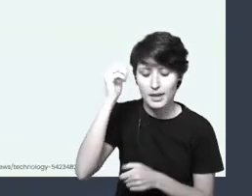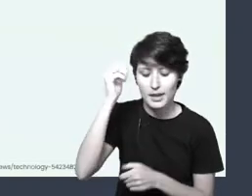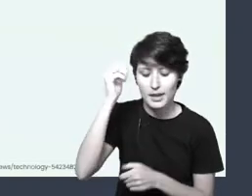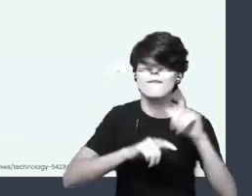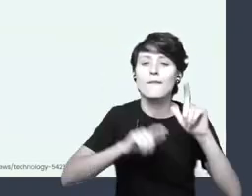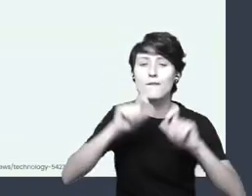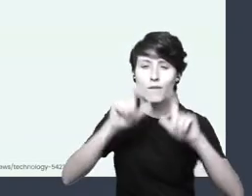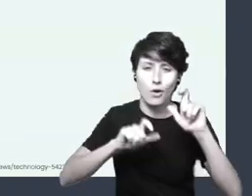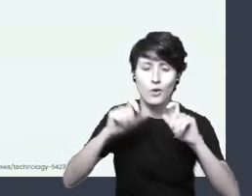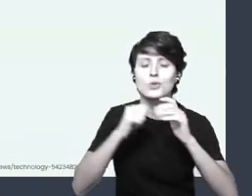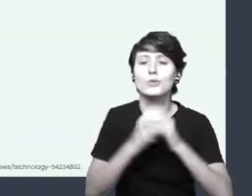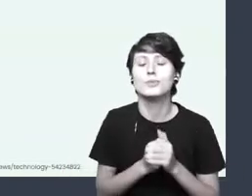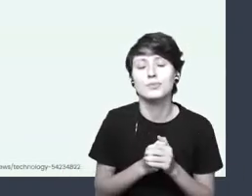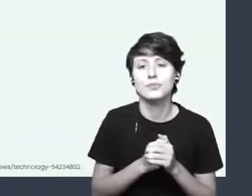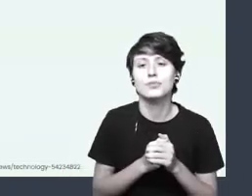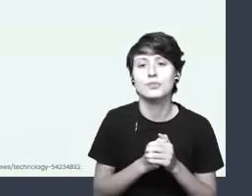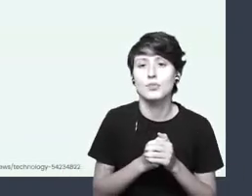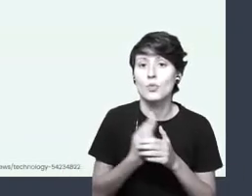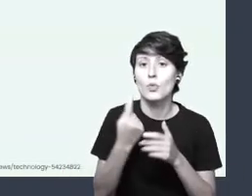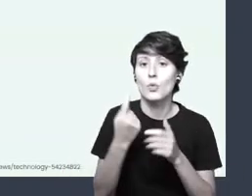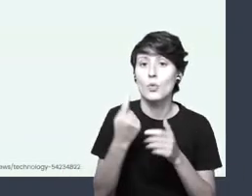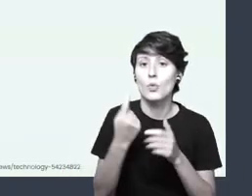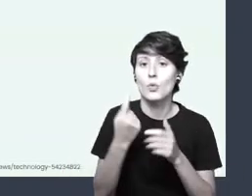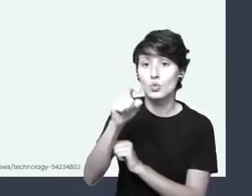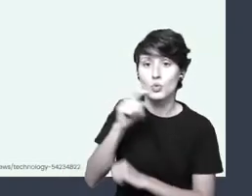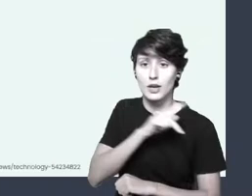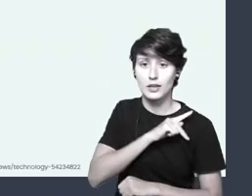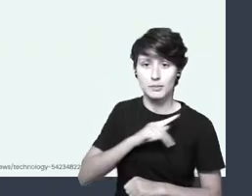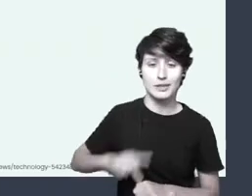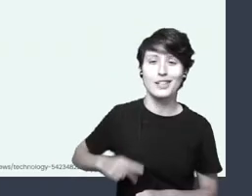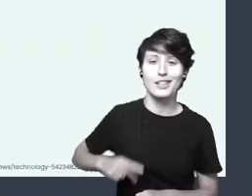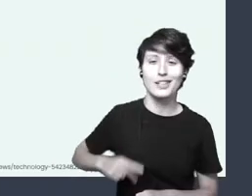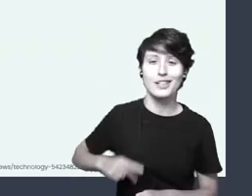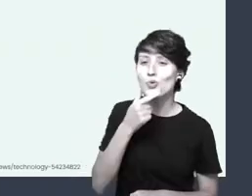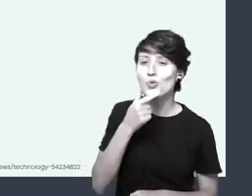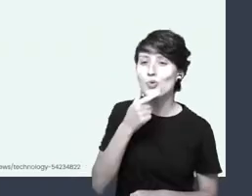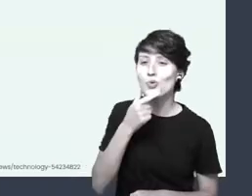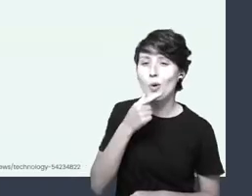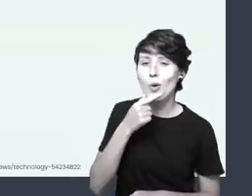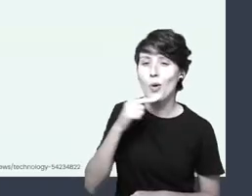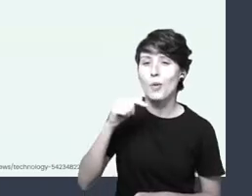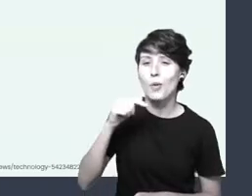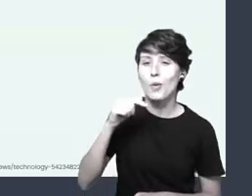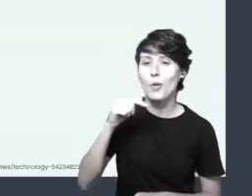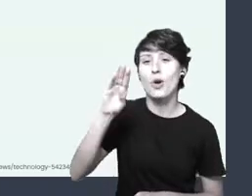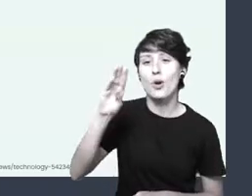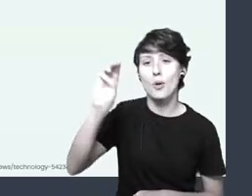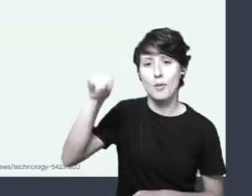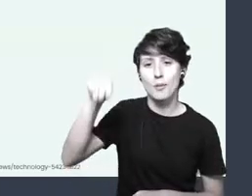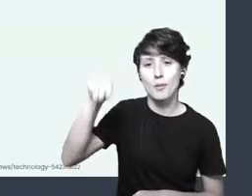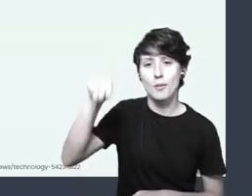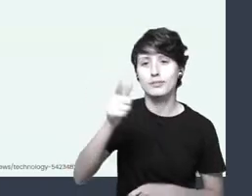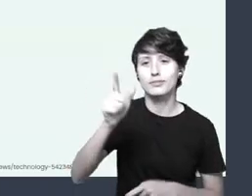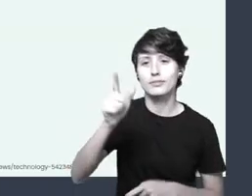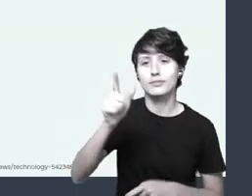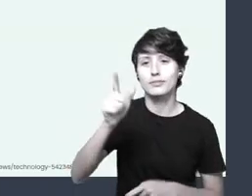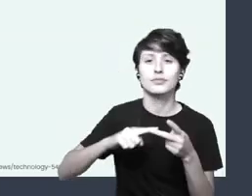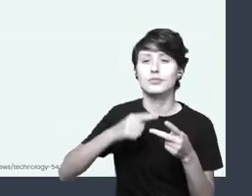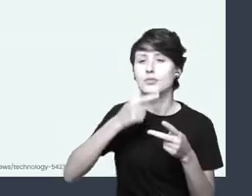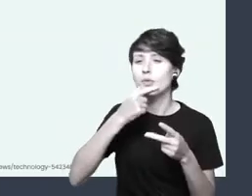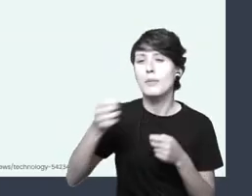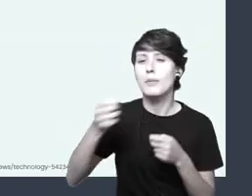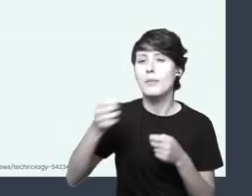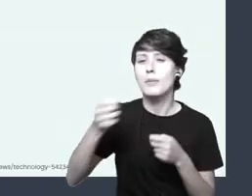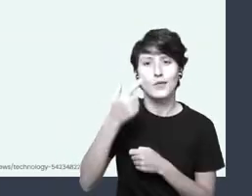fotos, uma com o ex-presidente dos Estados Unidos, Barack Obama, e o senador do líder do Partido Republicano no Senado, Mitch McConnell. Ele pegou